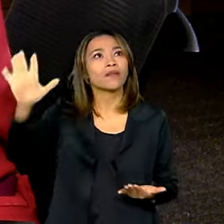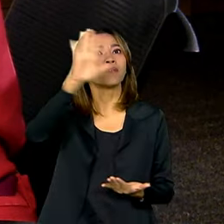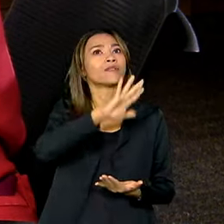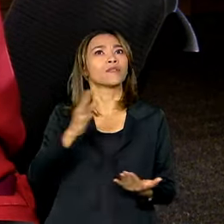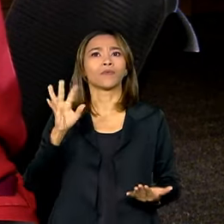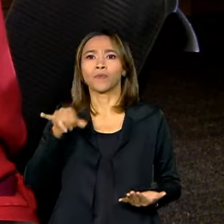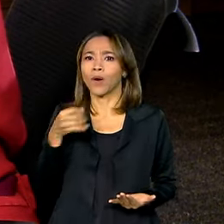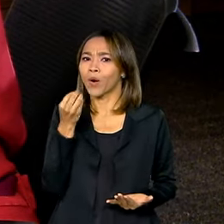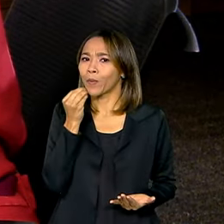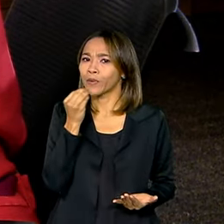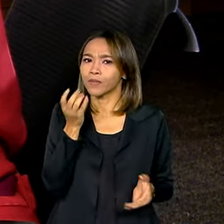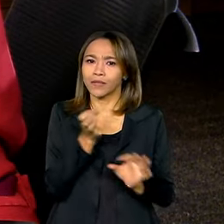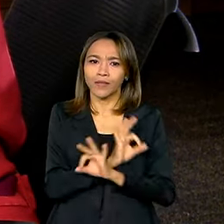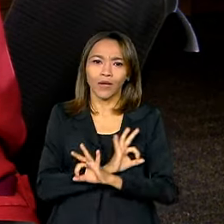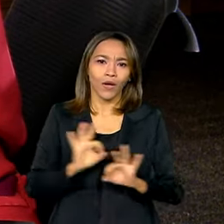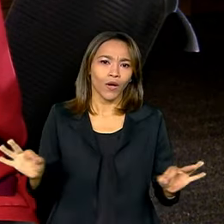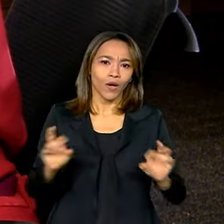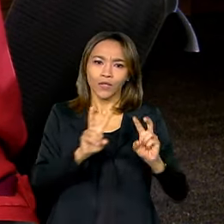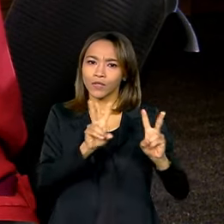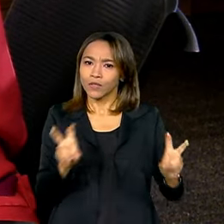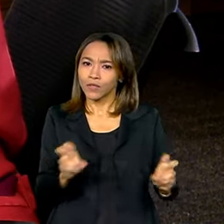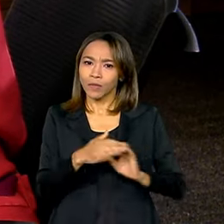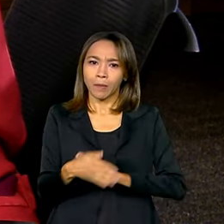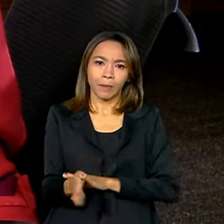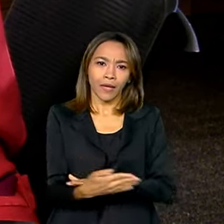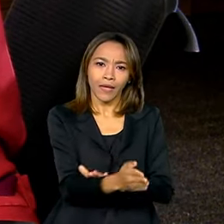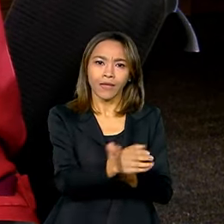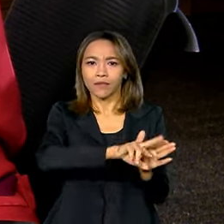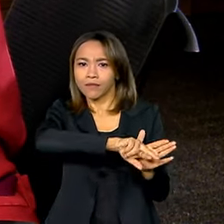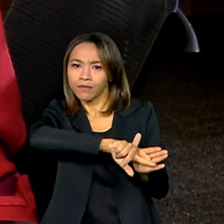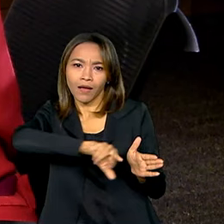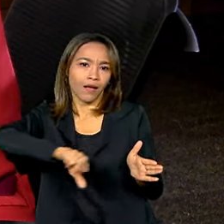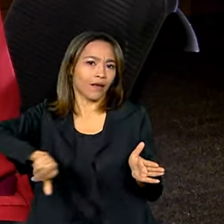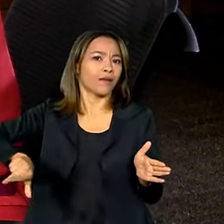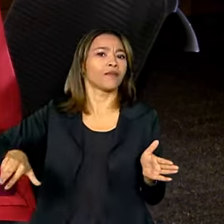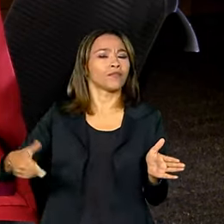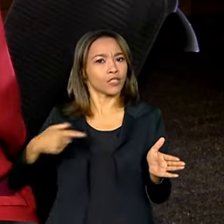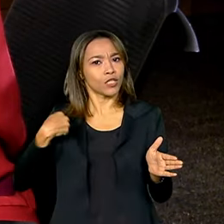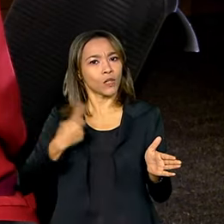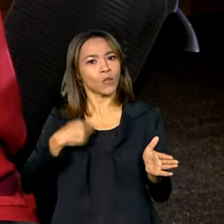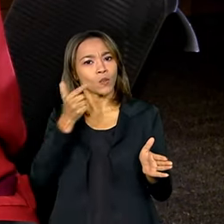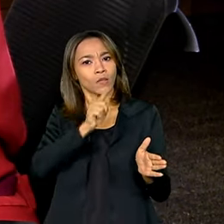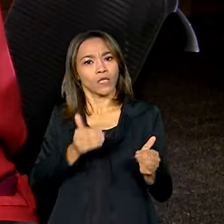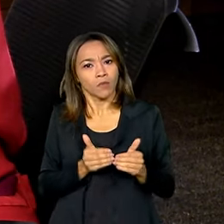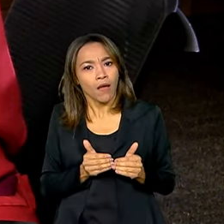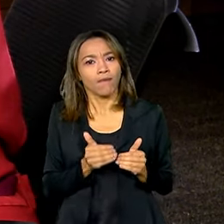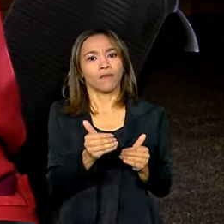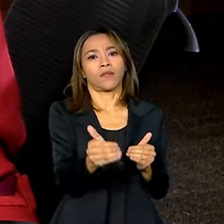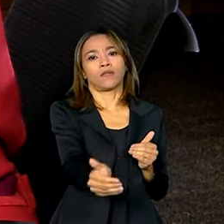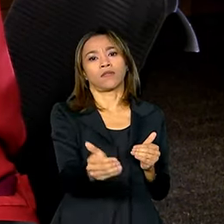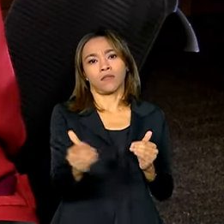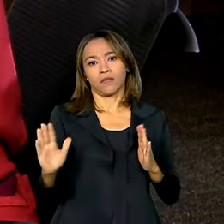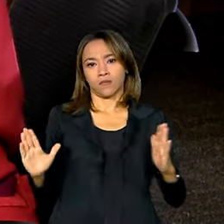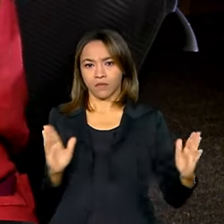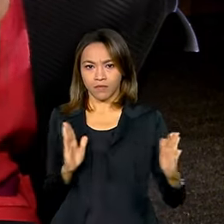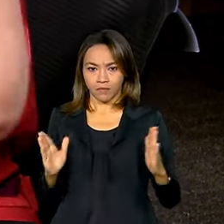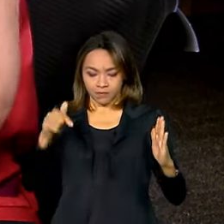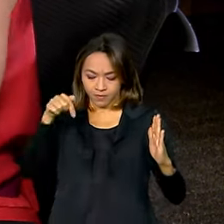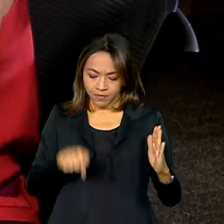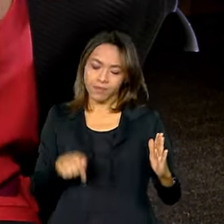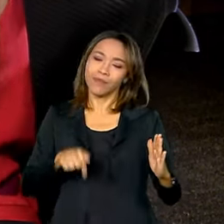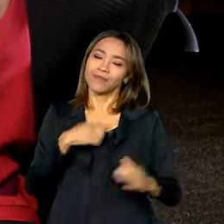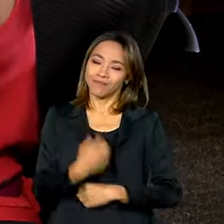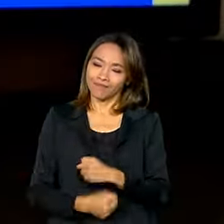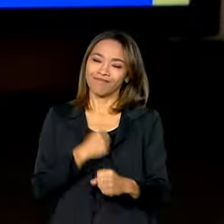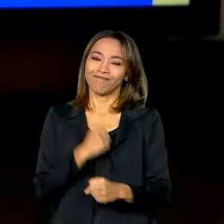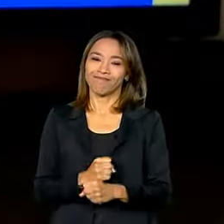excelente de conversar sobre a pesca, sobre a aquicultura, sobre os avanços que nós conseguimos implementar ao longo desse ano. Sem dúvida. Então